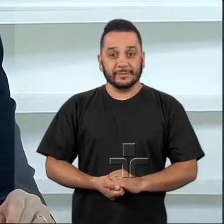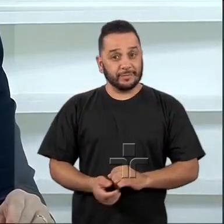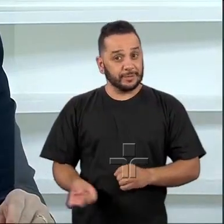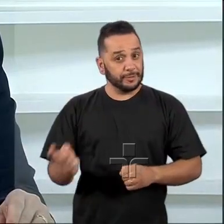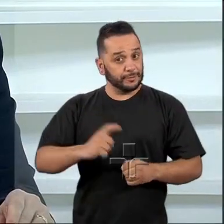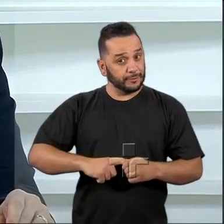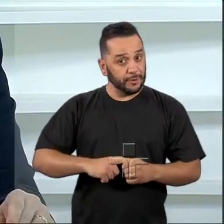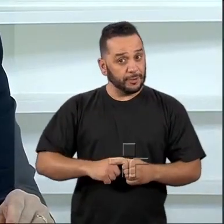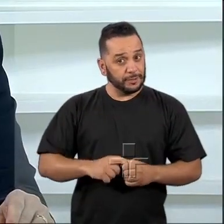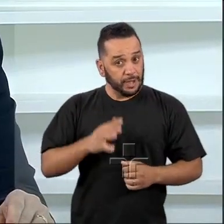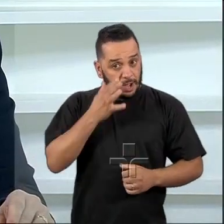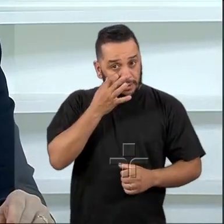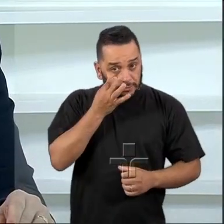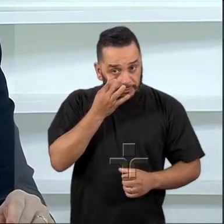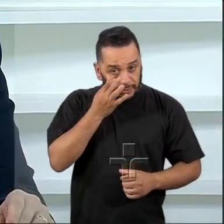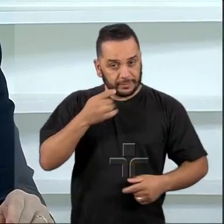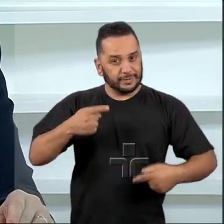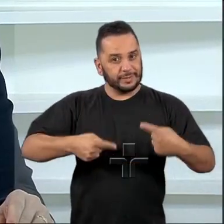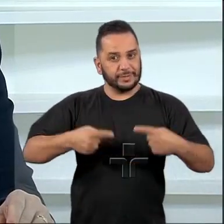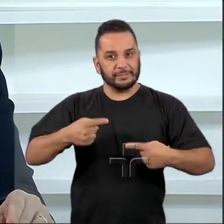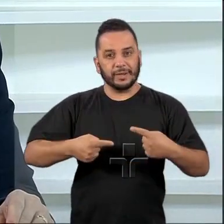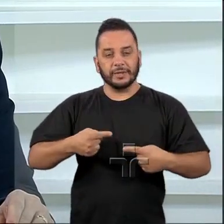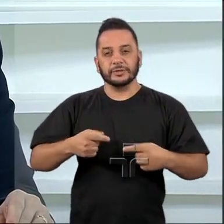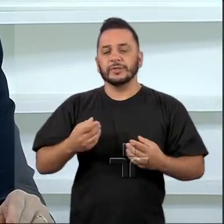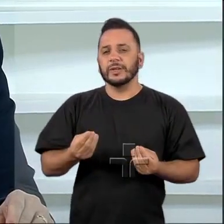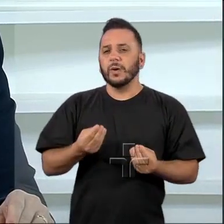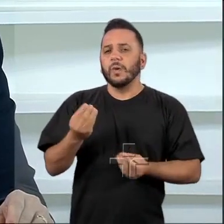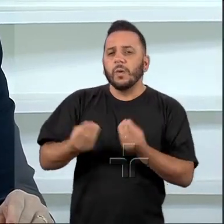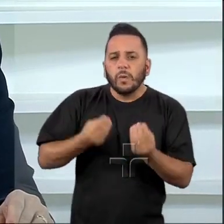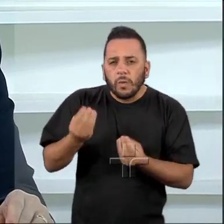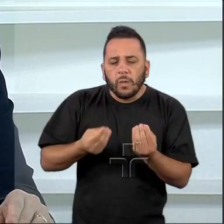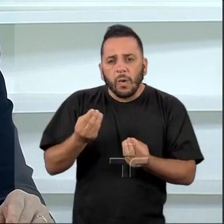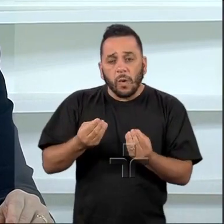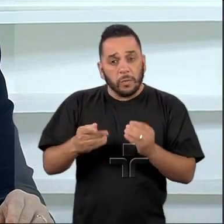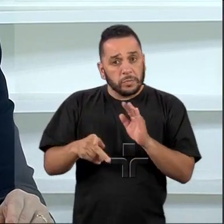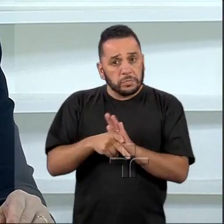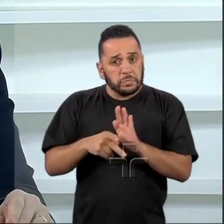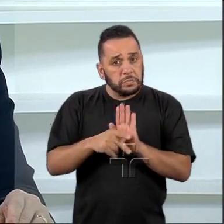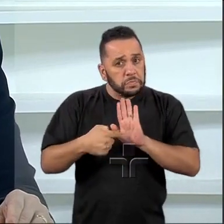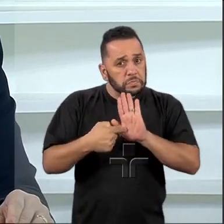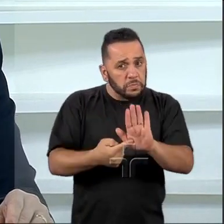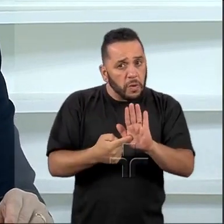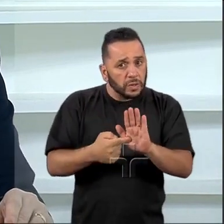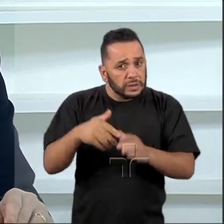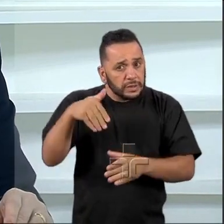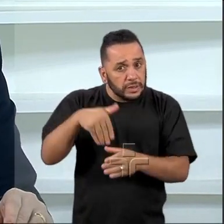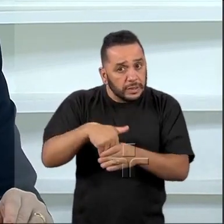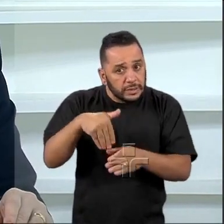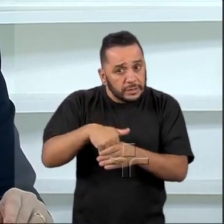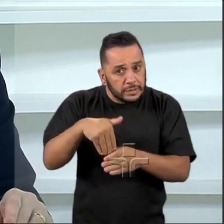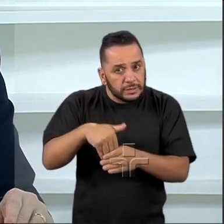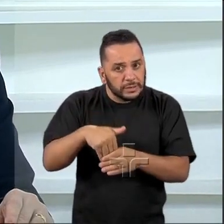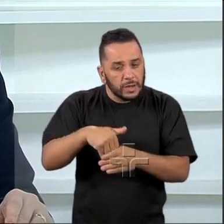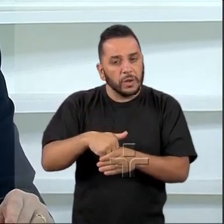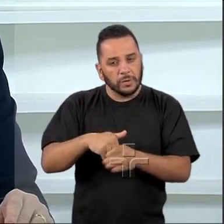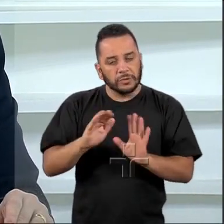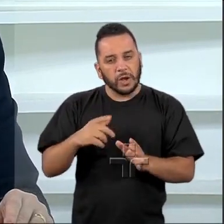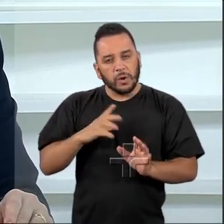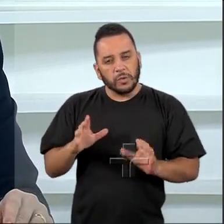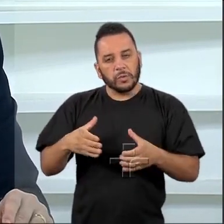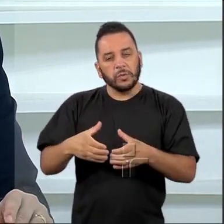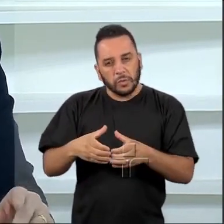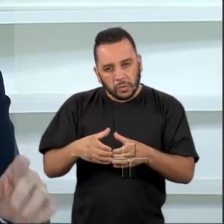Estamos de volta ao vivo com o debate sobre os resultados das eleições com esse timaço de jornalistas e